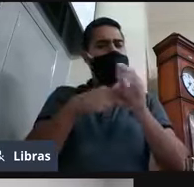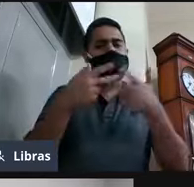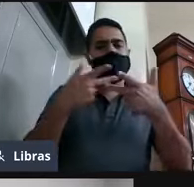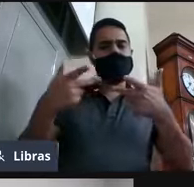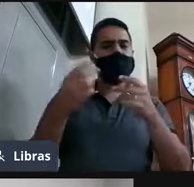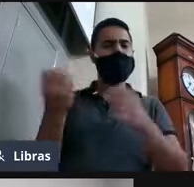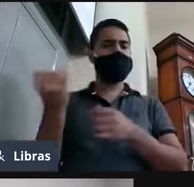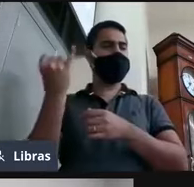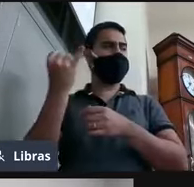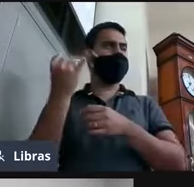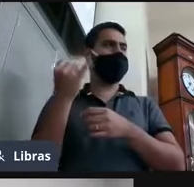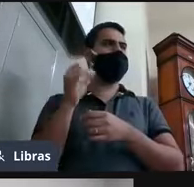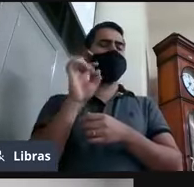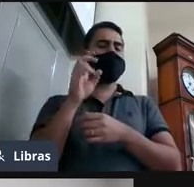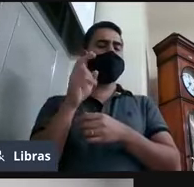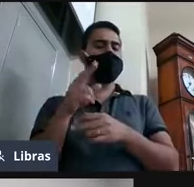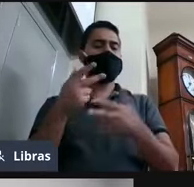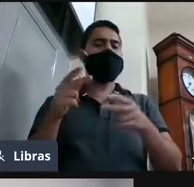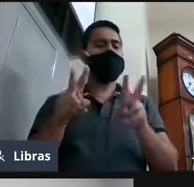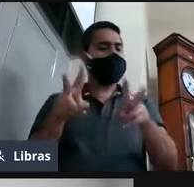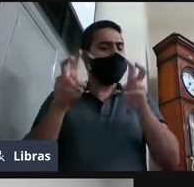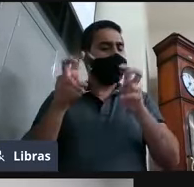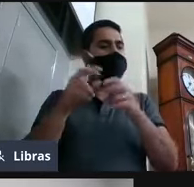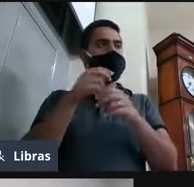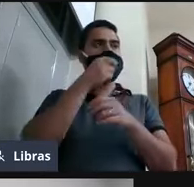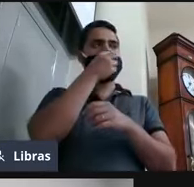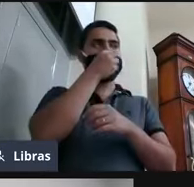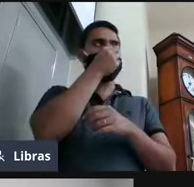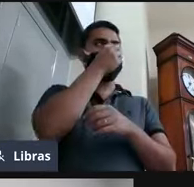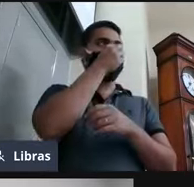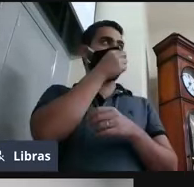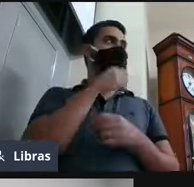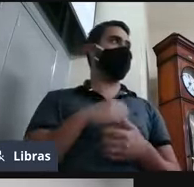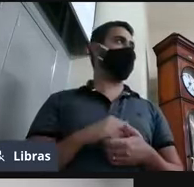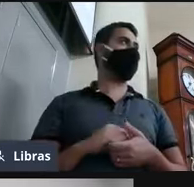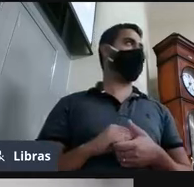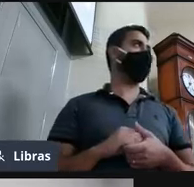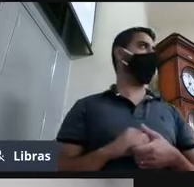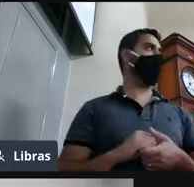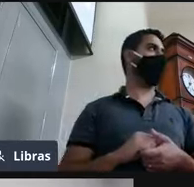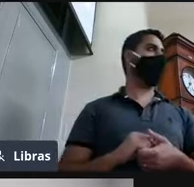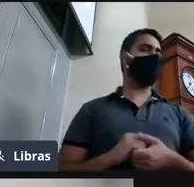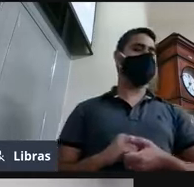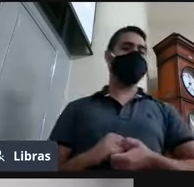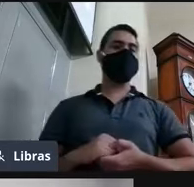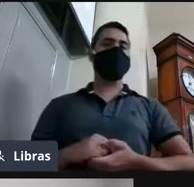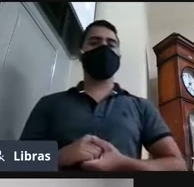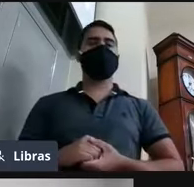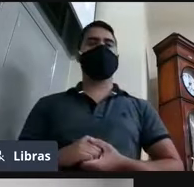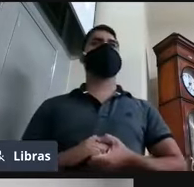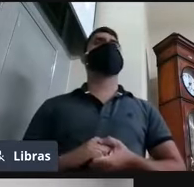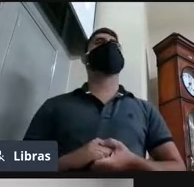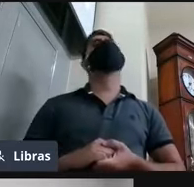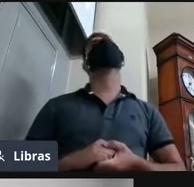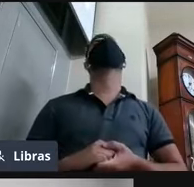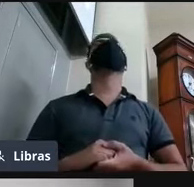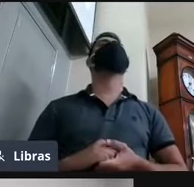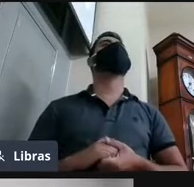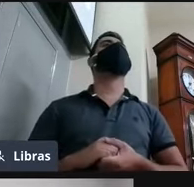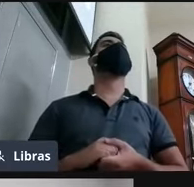muita importância. Foi só essa minha observação. Eu quero que fique bem claro, esclarecido. Não, eu tô vendo, o senhor